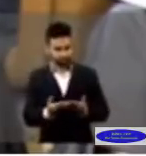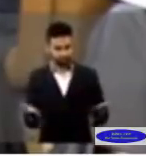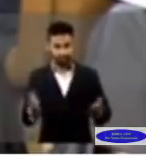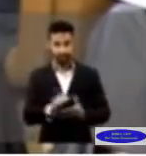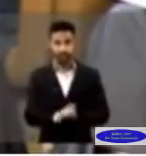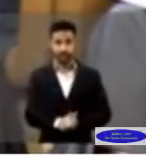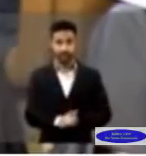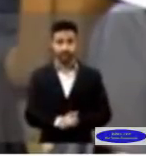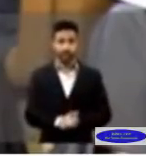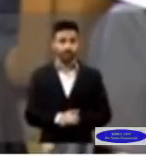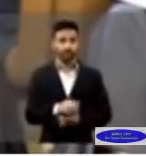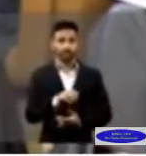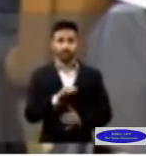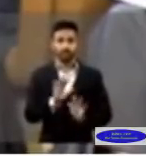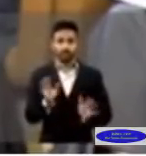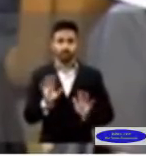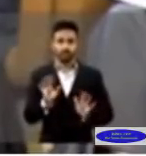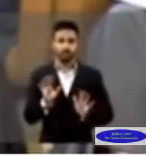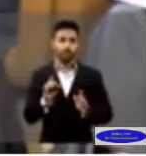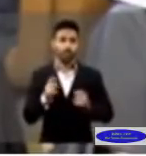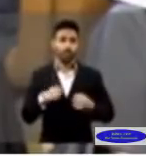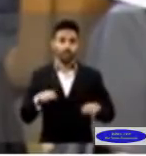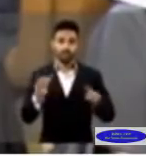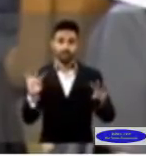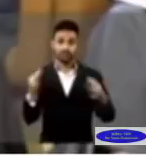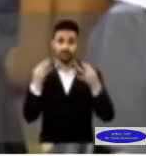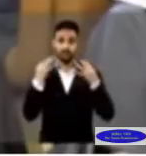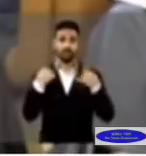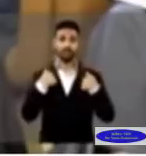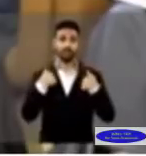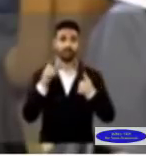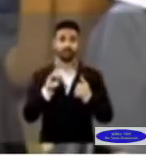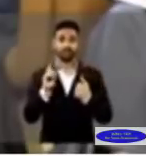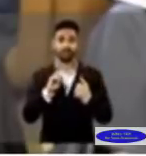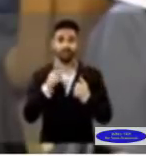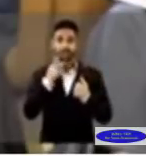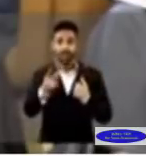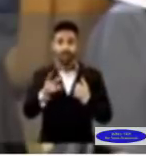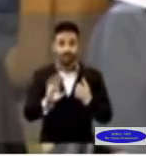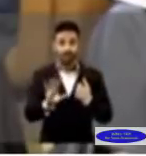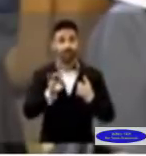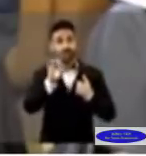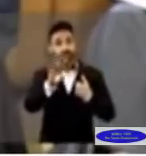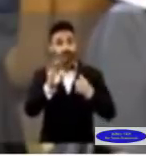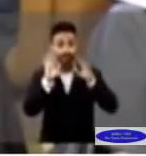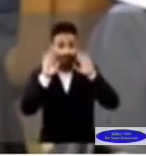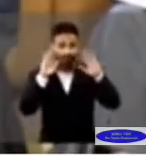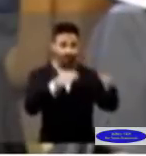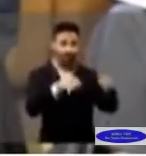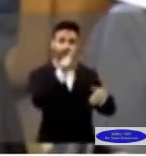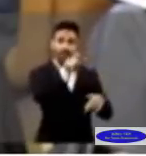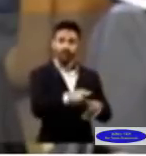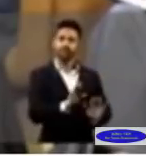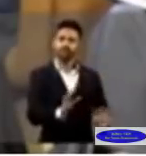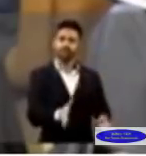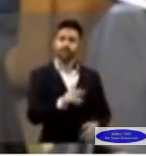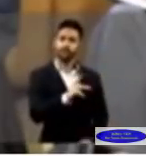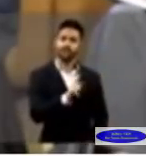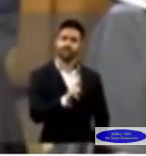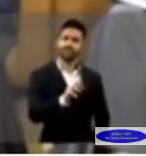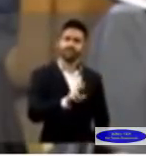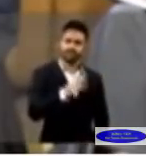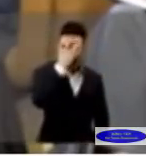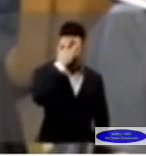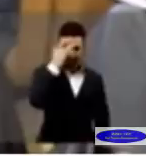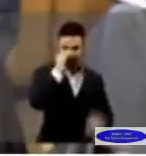chamo aqui a atenção para um específico que me deixou de fato alarmado. Um artigo publicado no site O